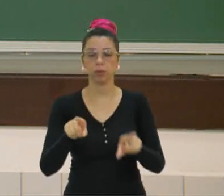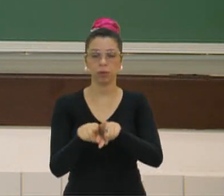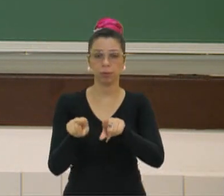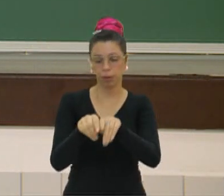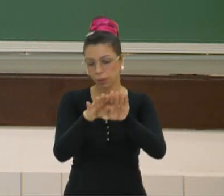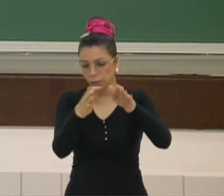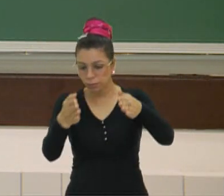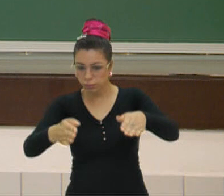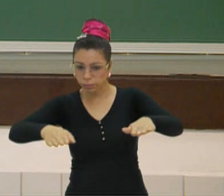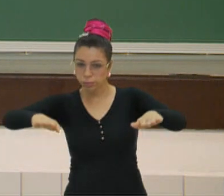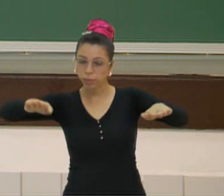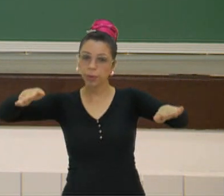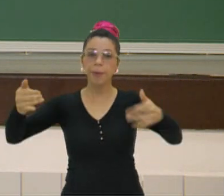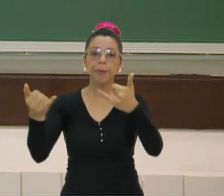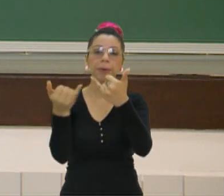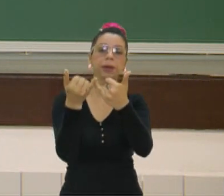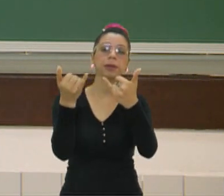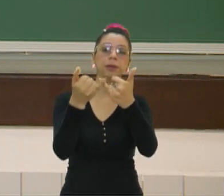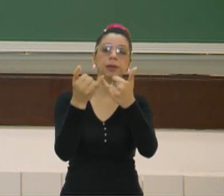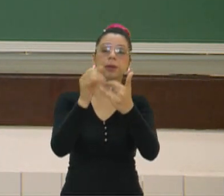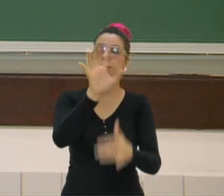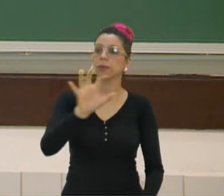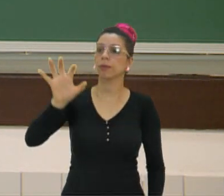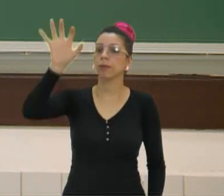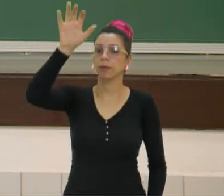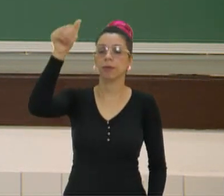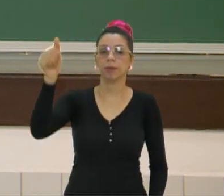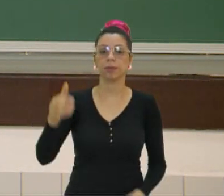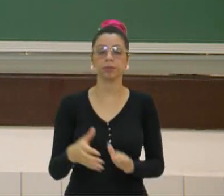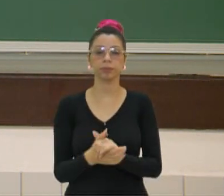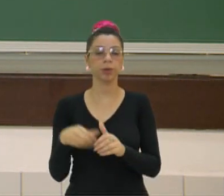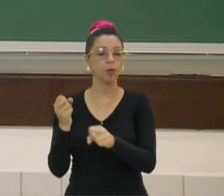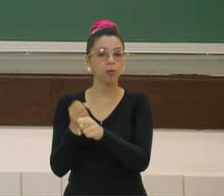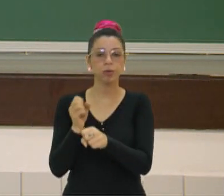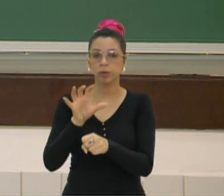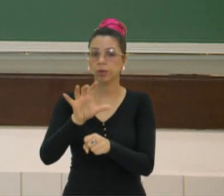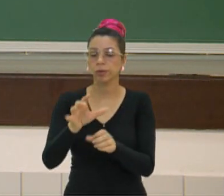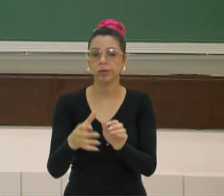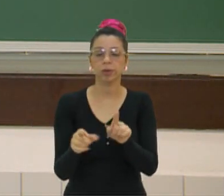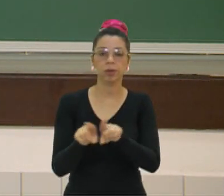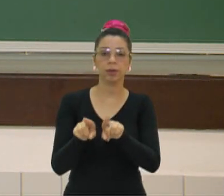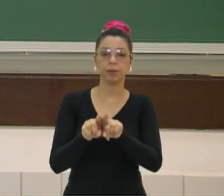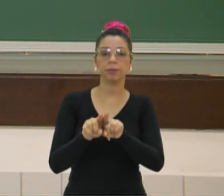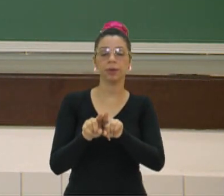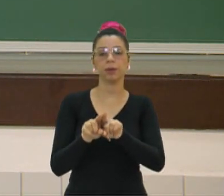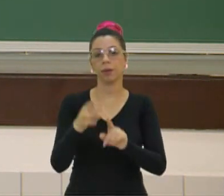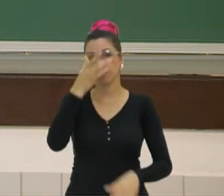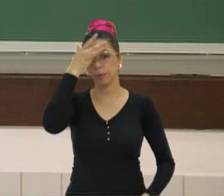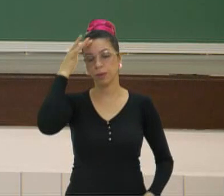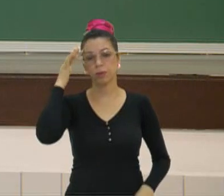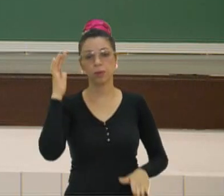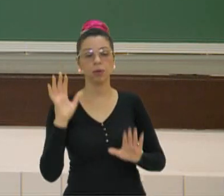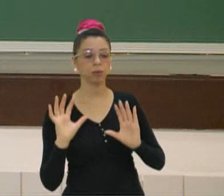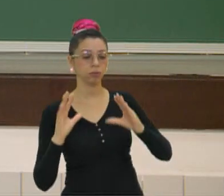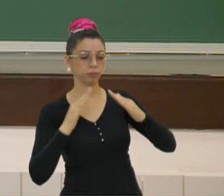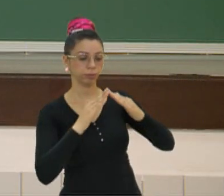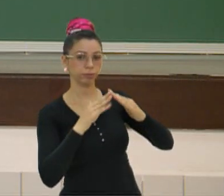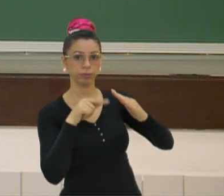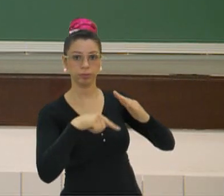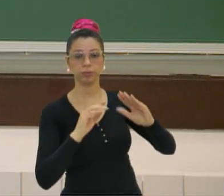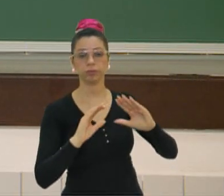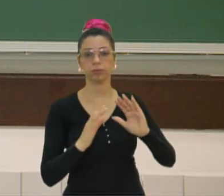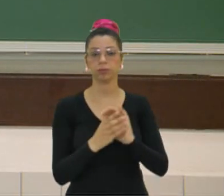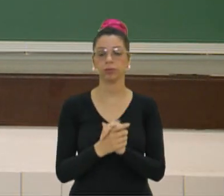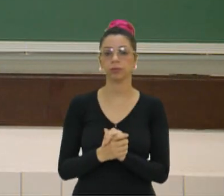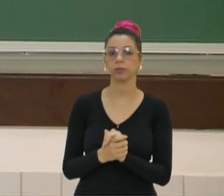a forma do mapa do Brasil na frente do hotel, construído só para isso, né? E ele hospedou as comitivas dessa Conferência Interamericana em